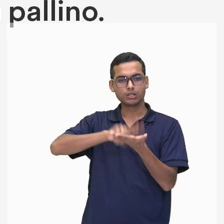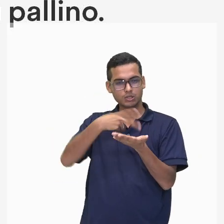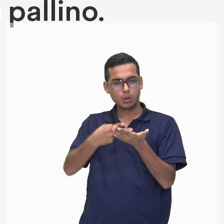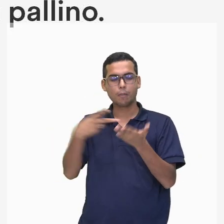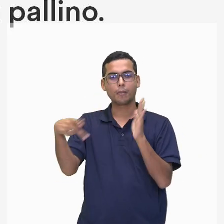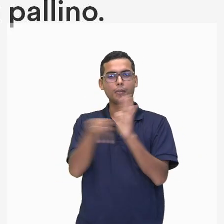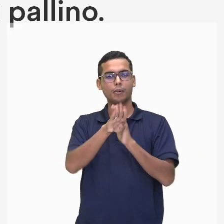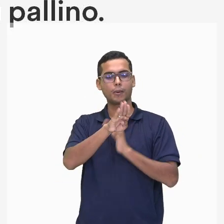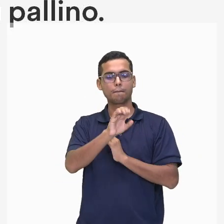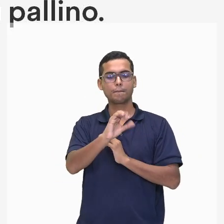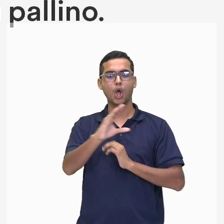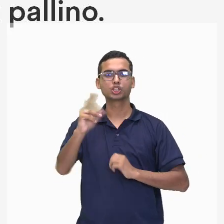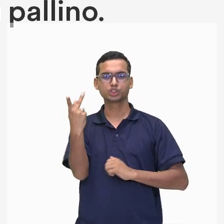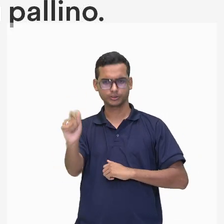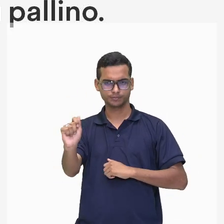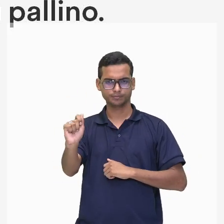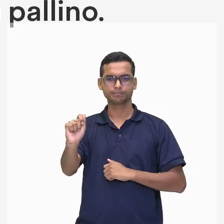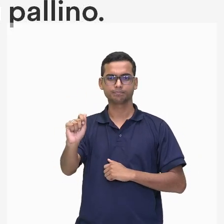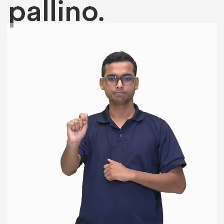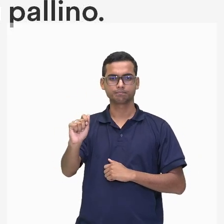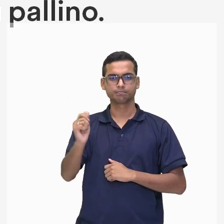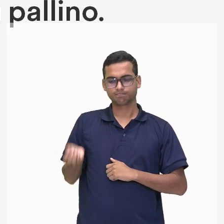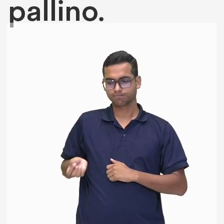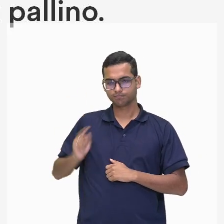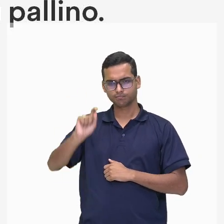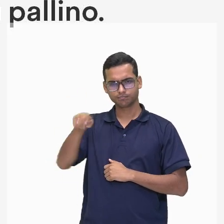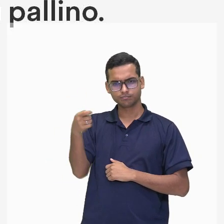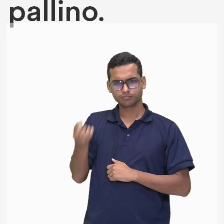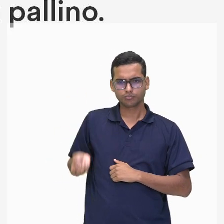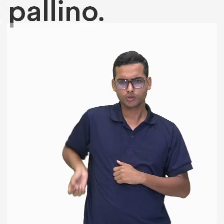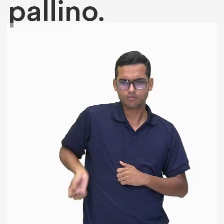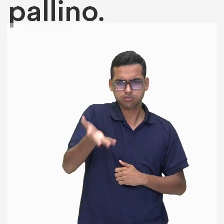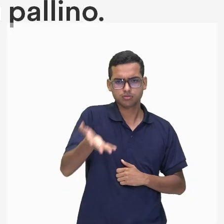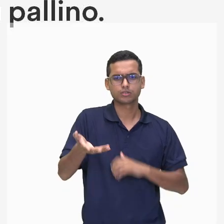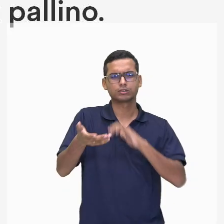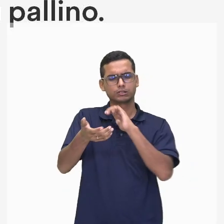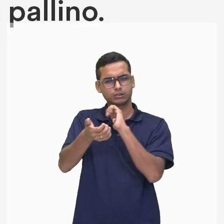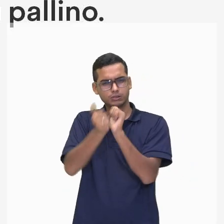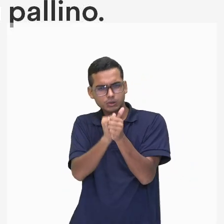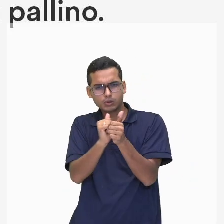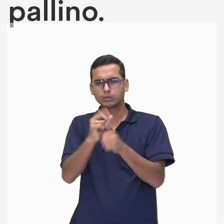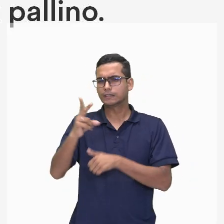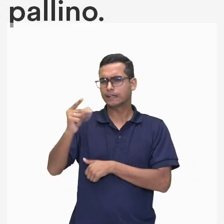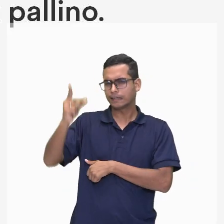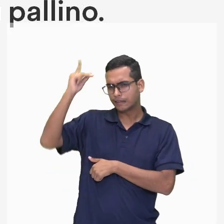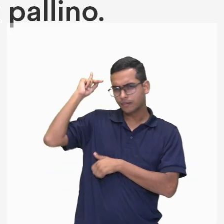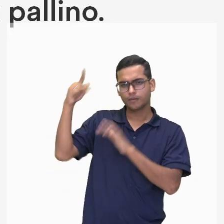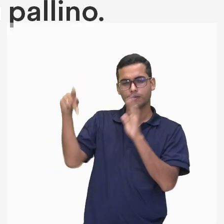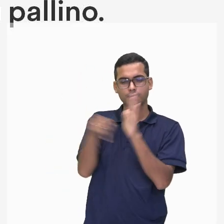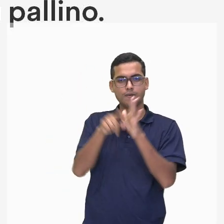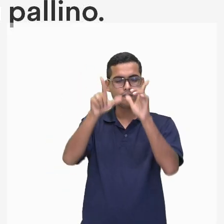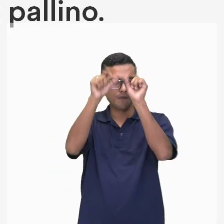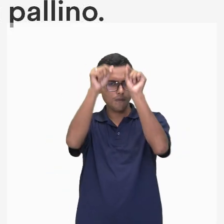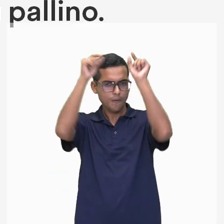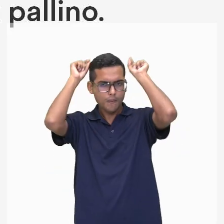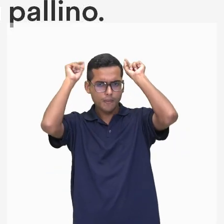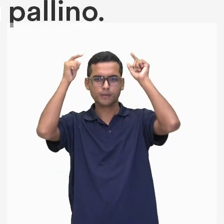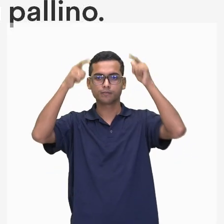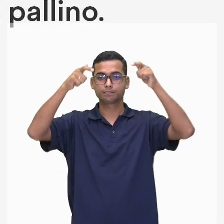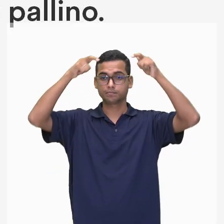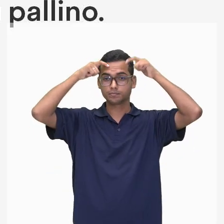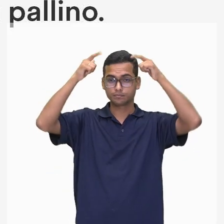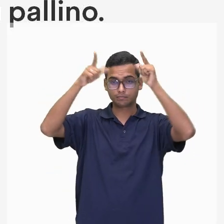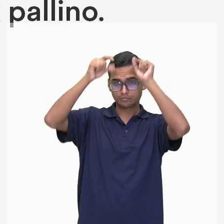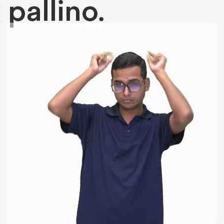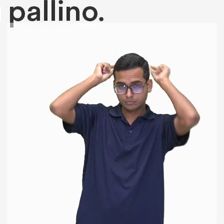Então, a bocha é um esporte milenar, com origem no antigo Império Romano, hoje praticado em